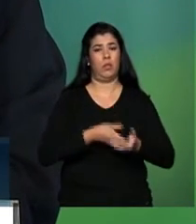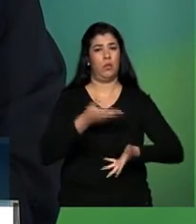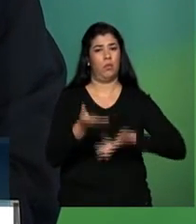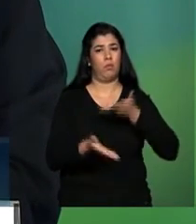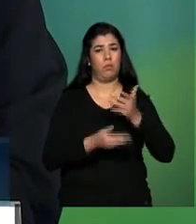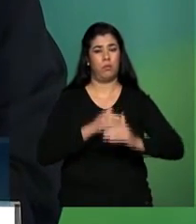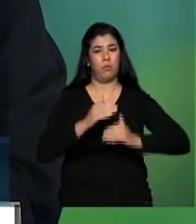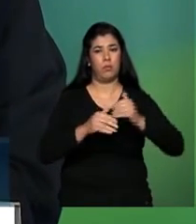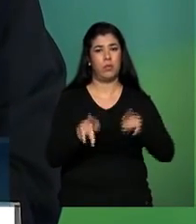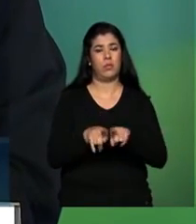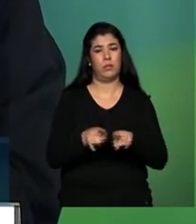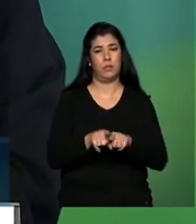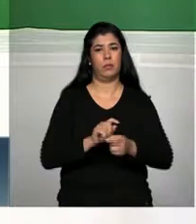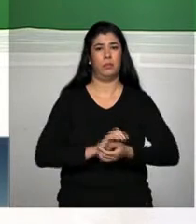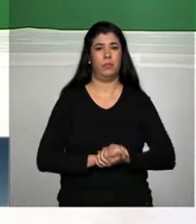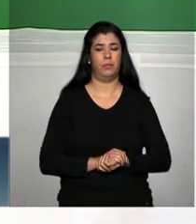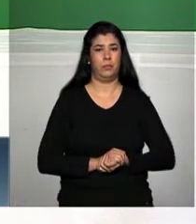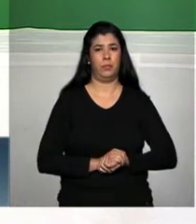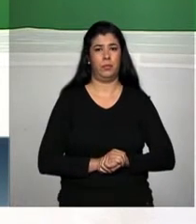no processo.